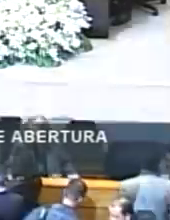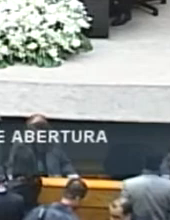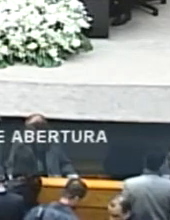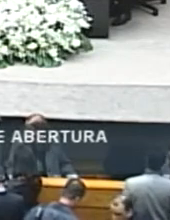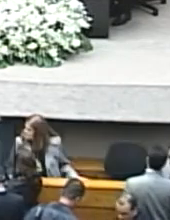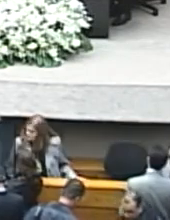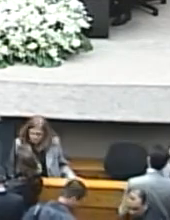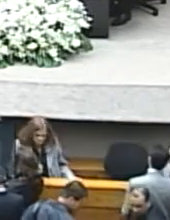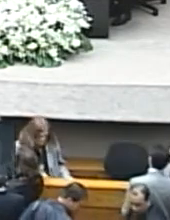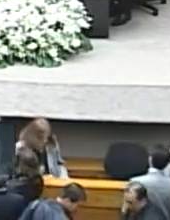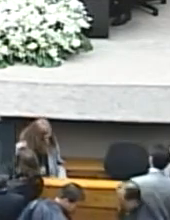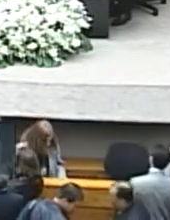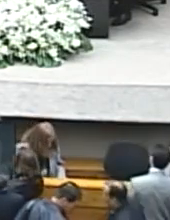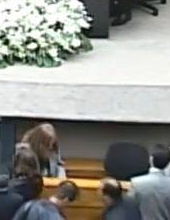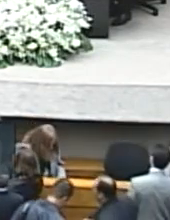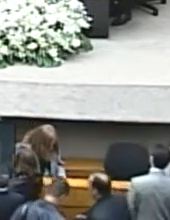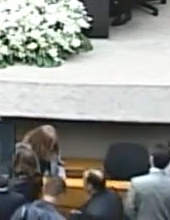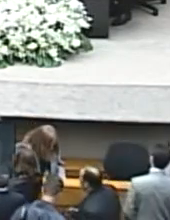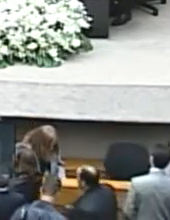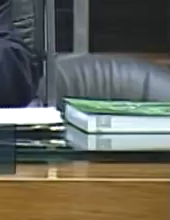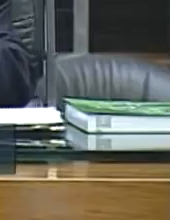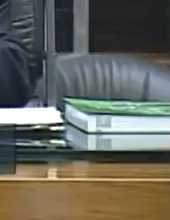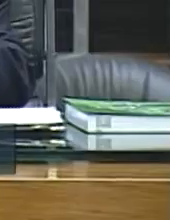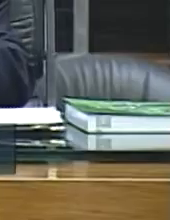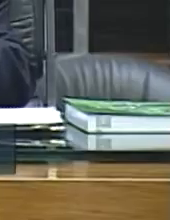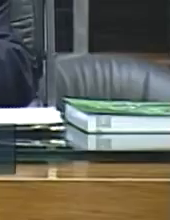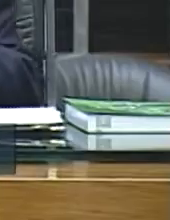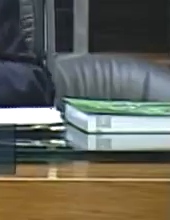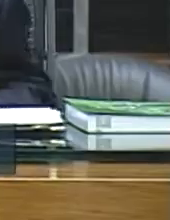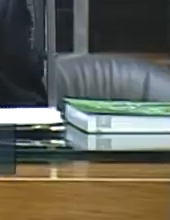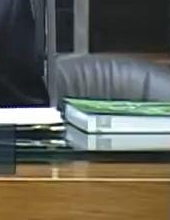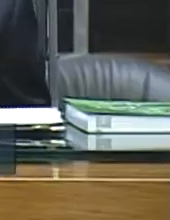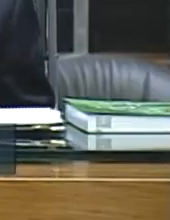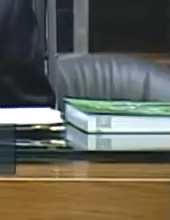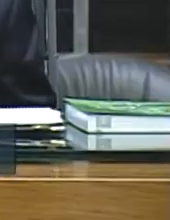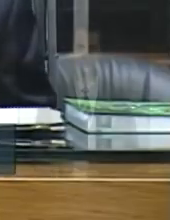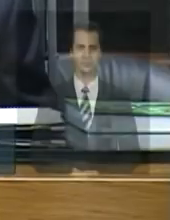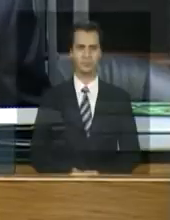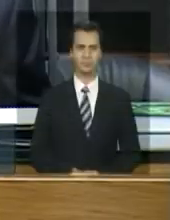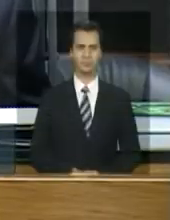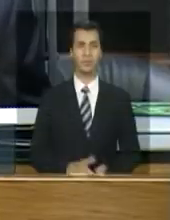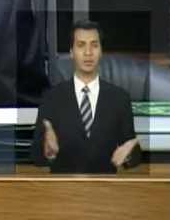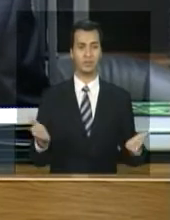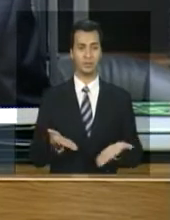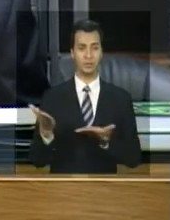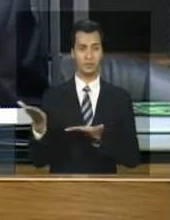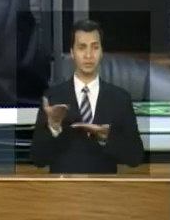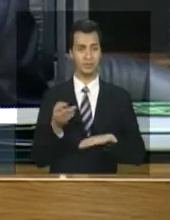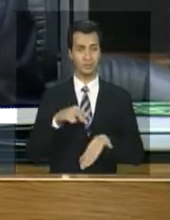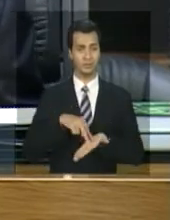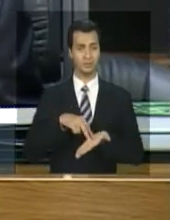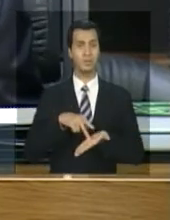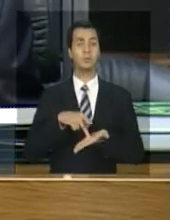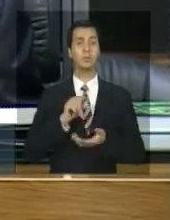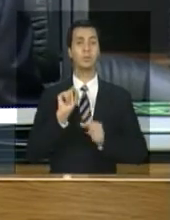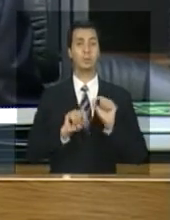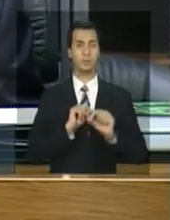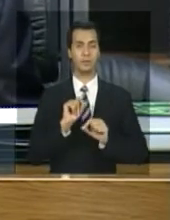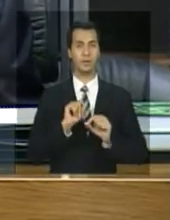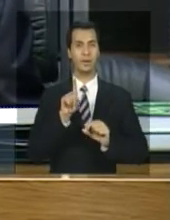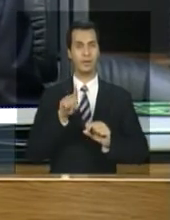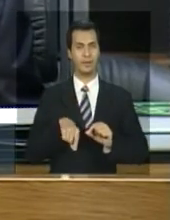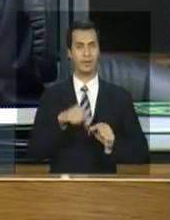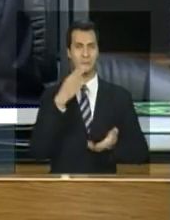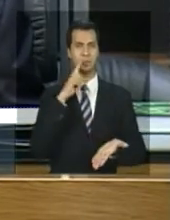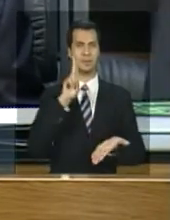entre governo e Congresso Nacional. A mesa do Congresso irá proceder à leitura da